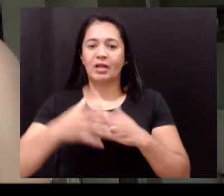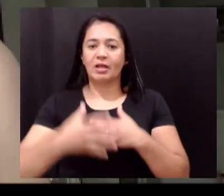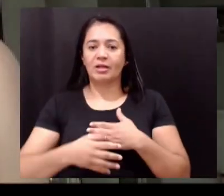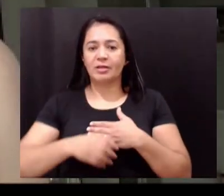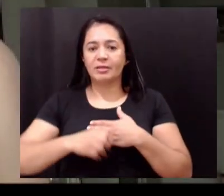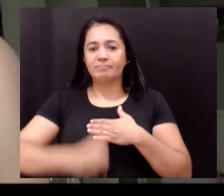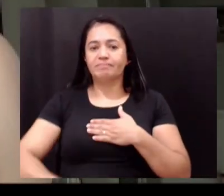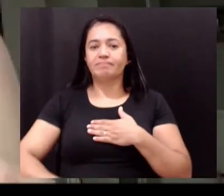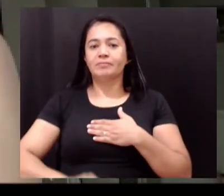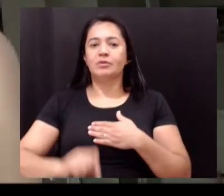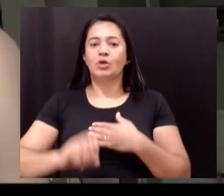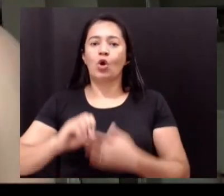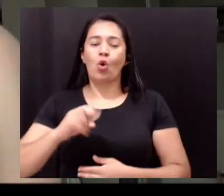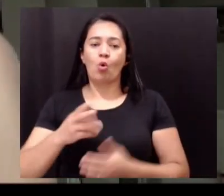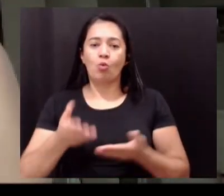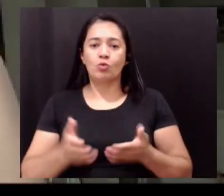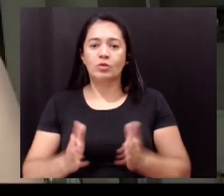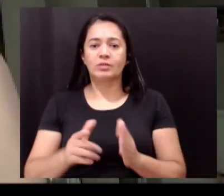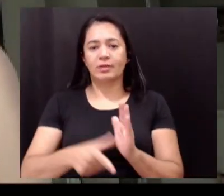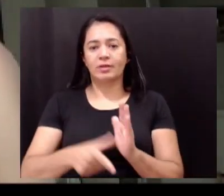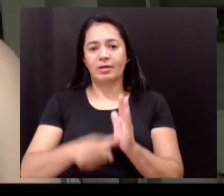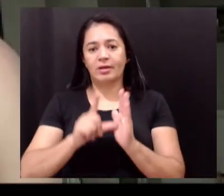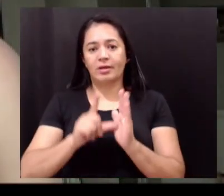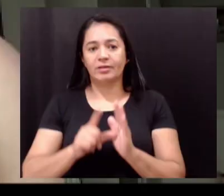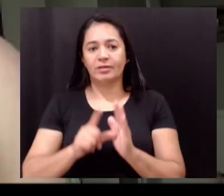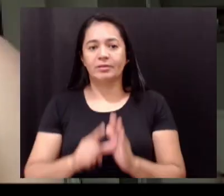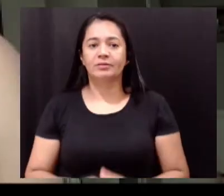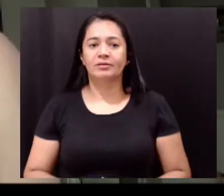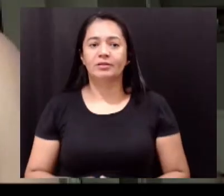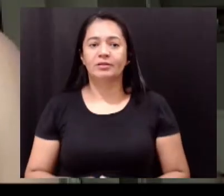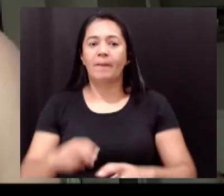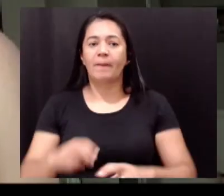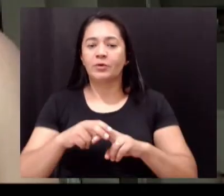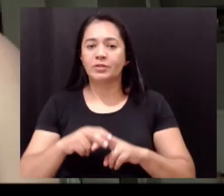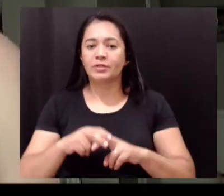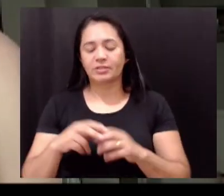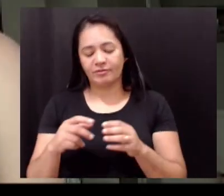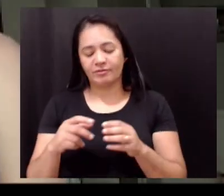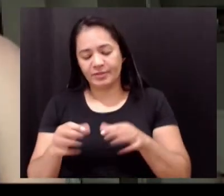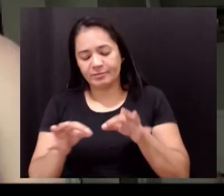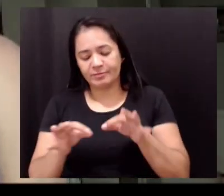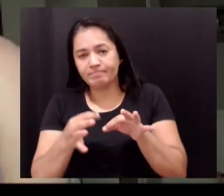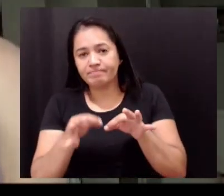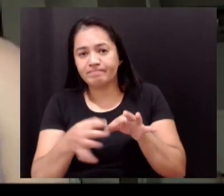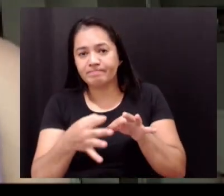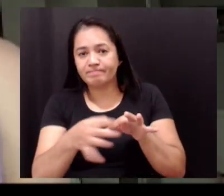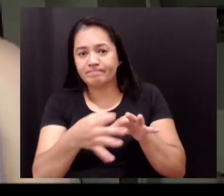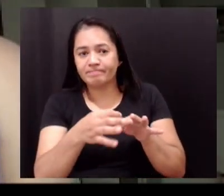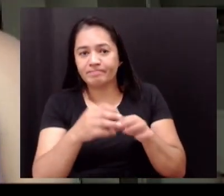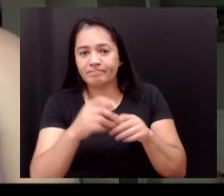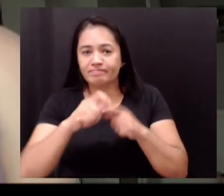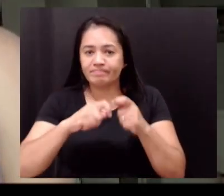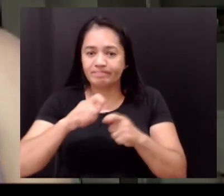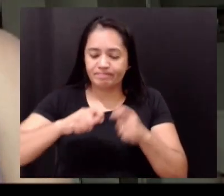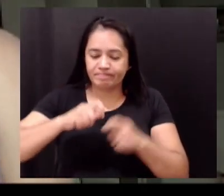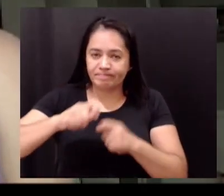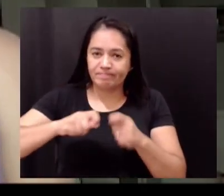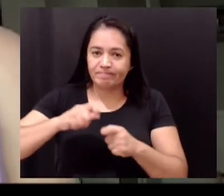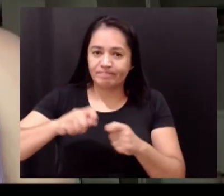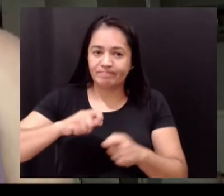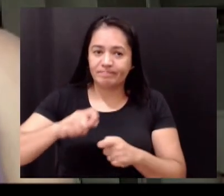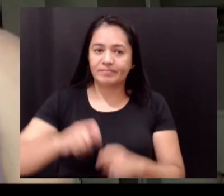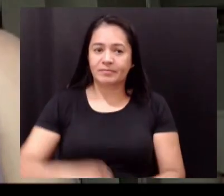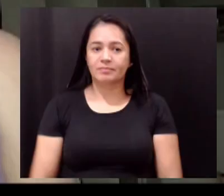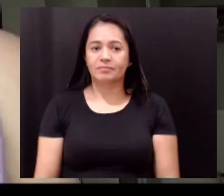precoce, prematuro. Para que isso não ocorra, é feita a cerclagem, que é essa amarração, né? Vários